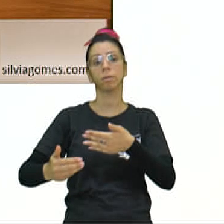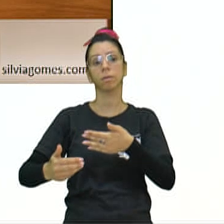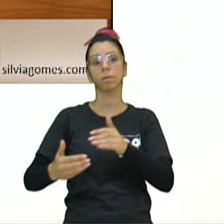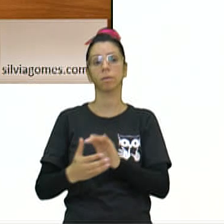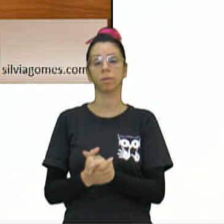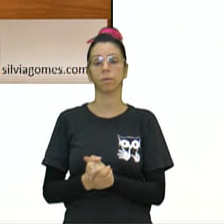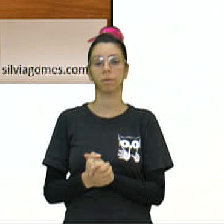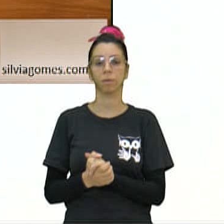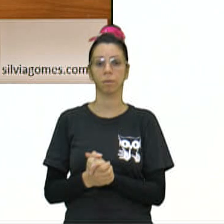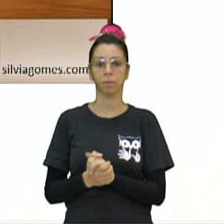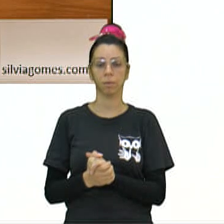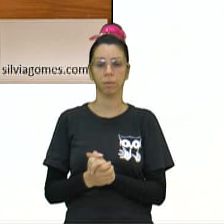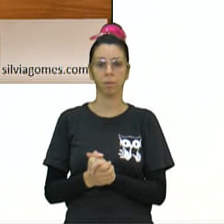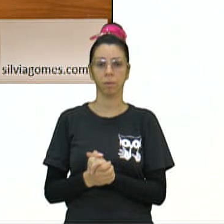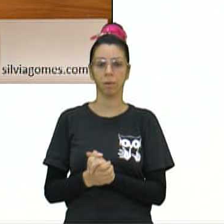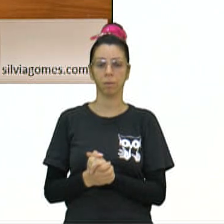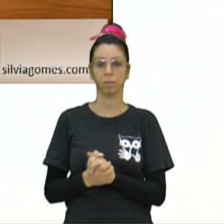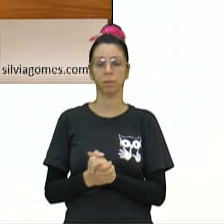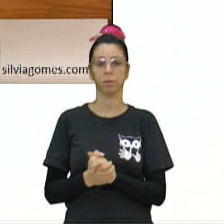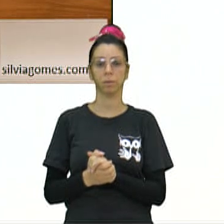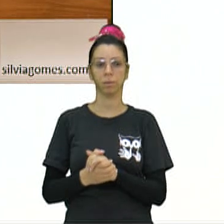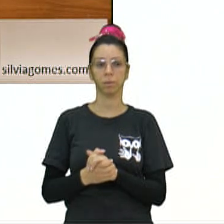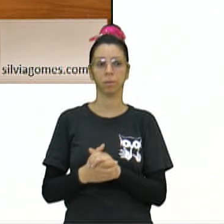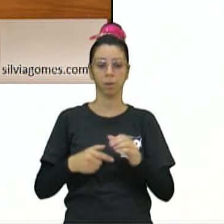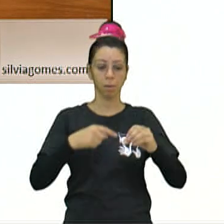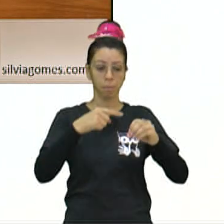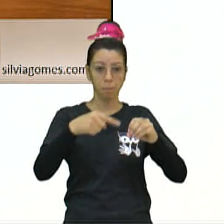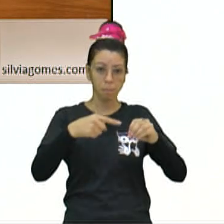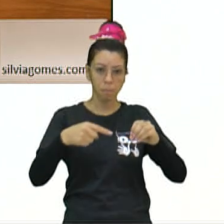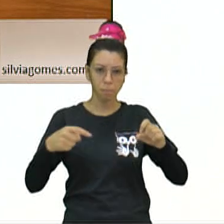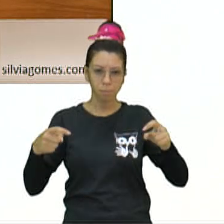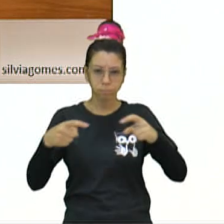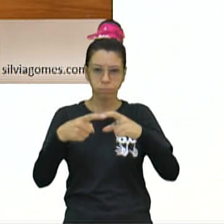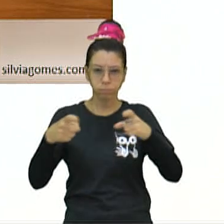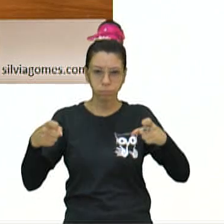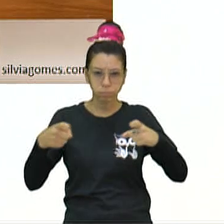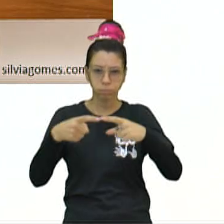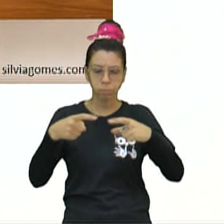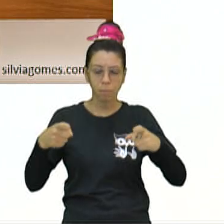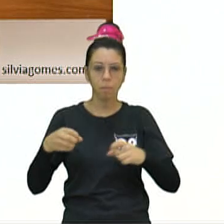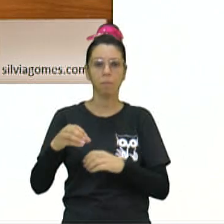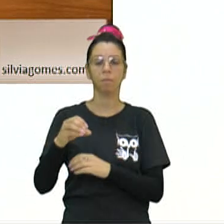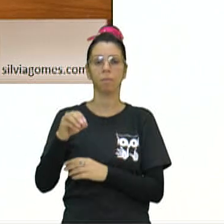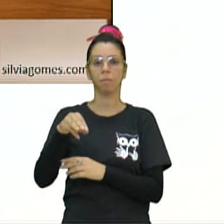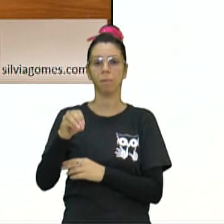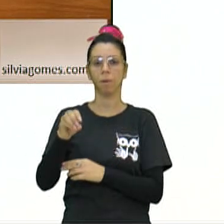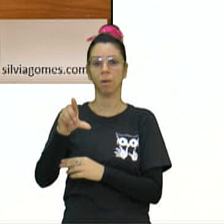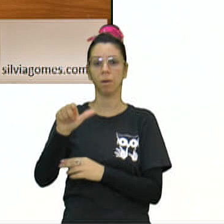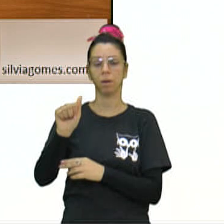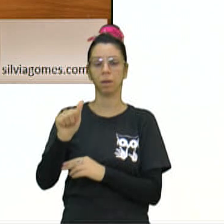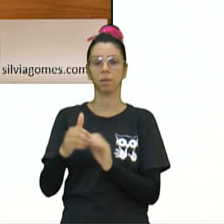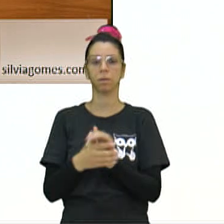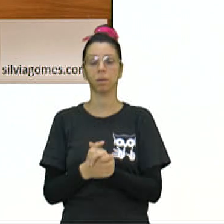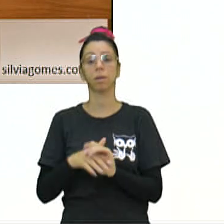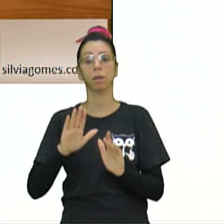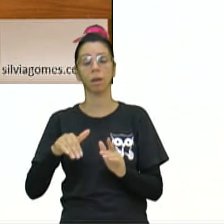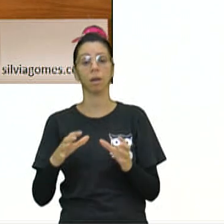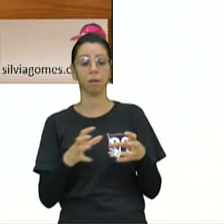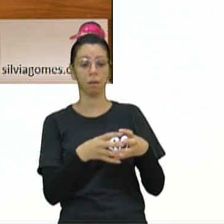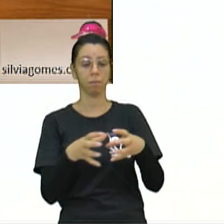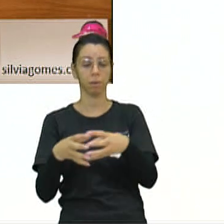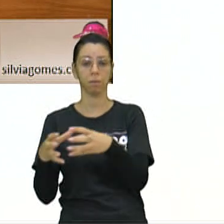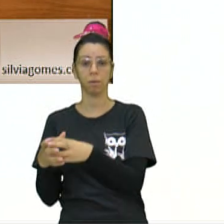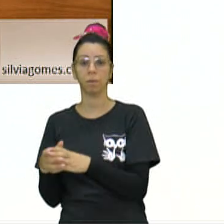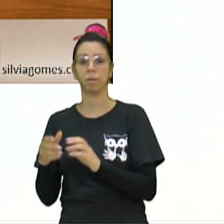das molas, que são classificadas através de cores diferentes, que se classificam em preta, vermelha, verde,